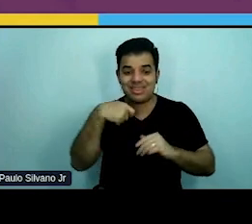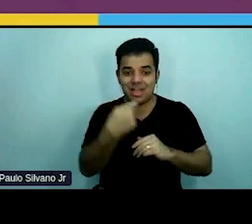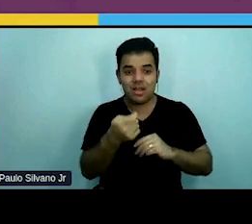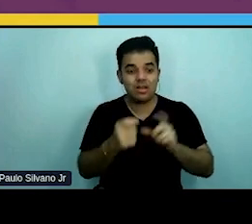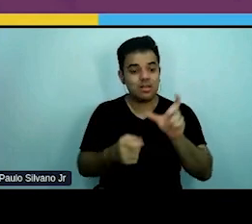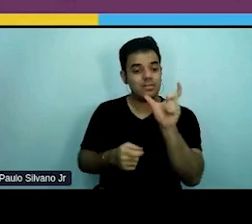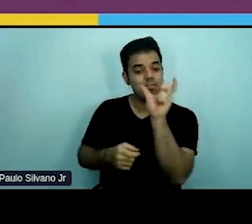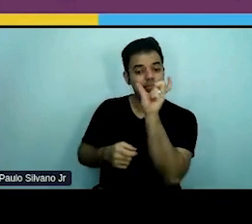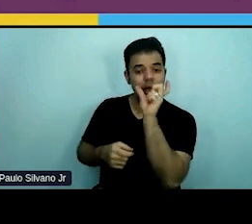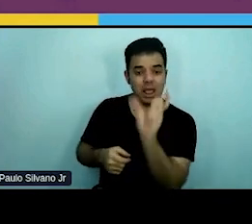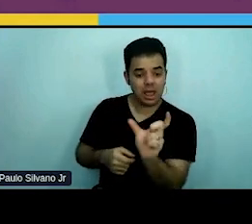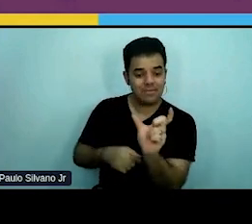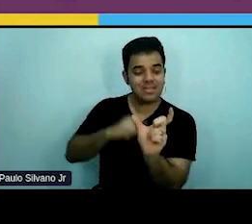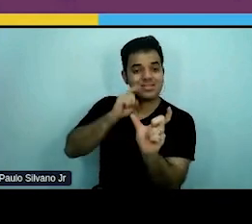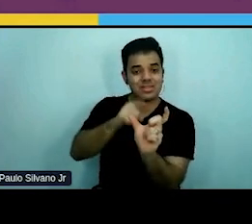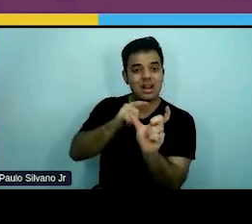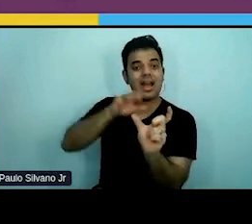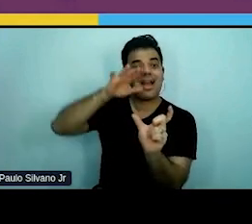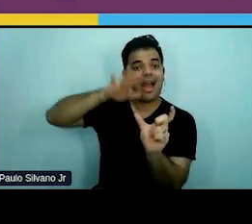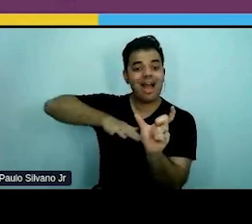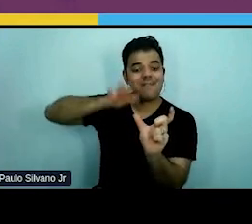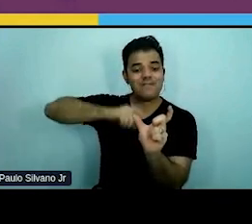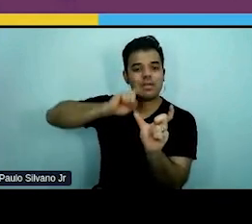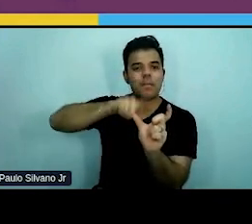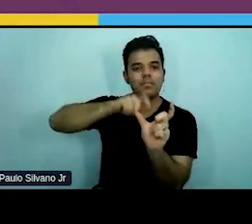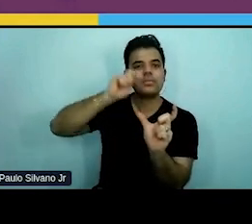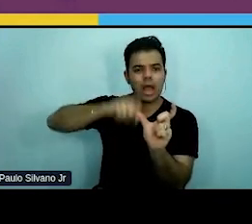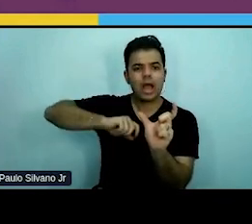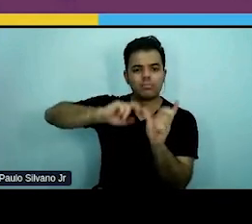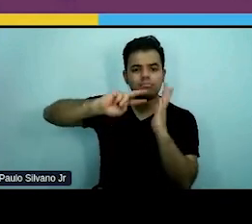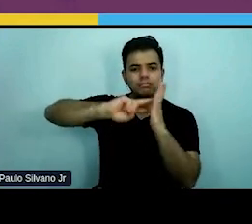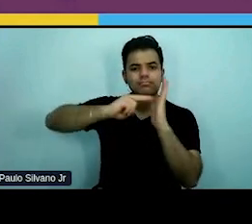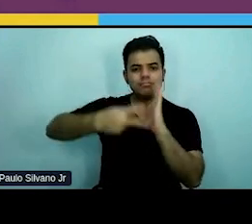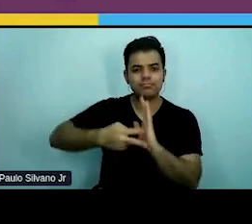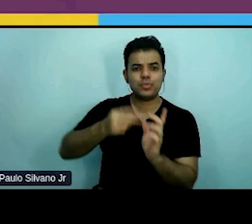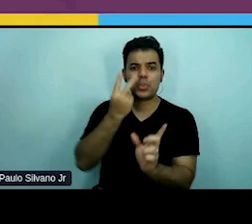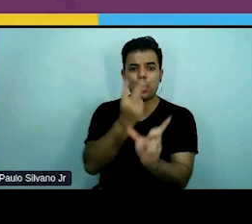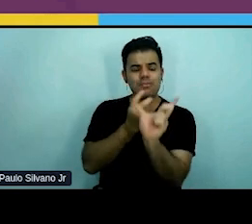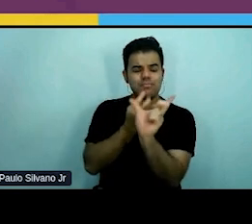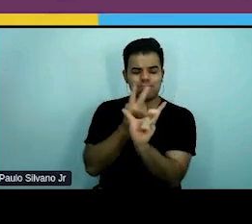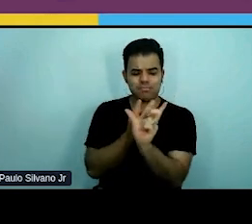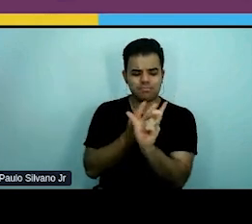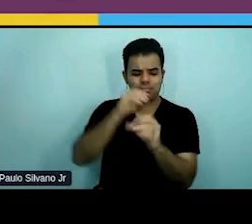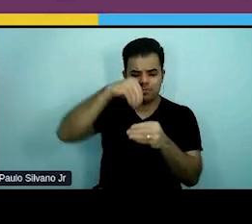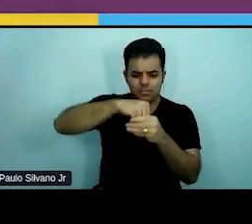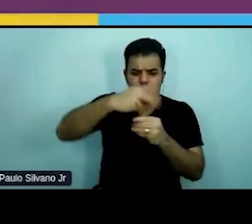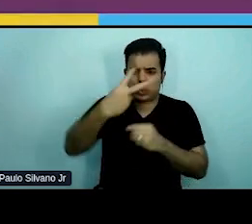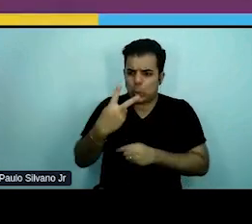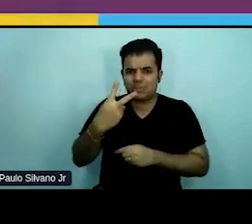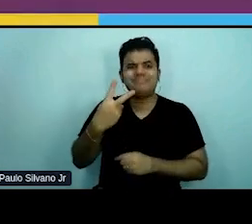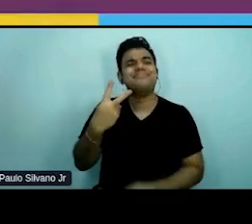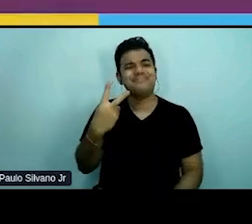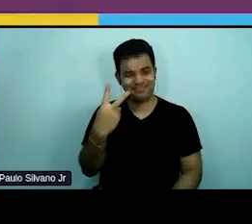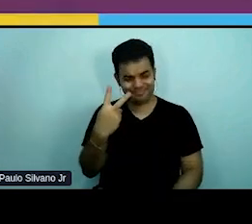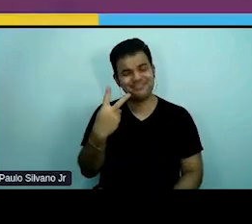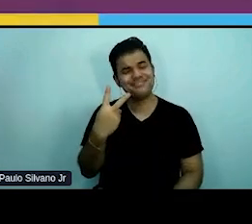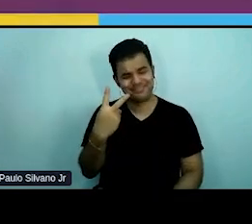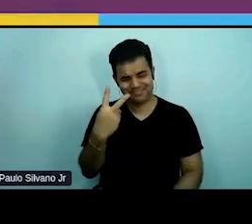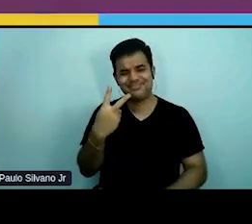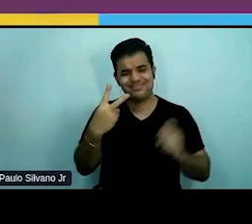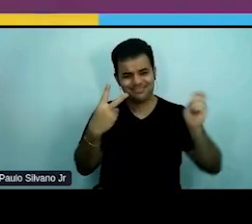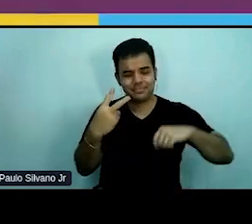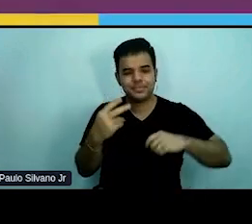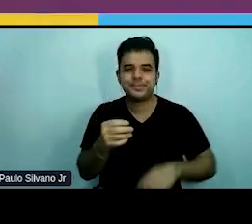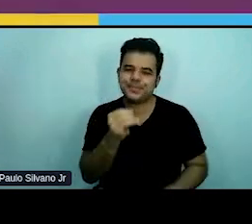nos trazer pelo menos duas interpretações possíveis, tá? E aí um exemplo para vocês, tá?